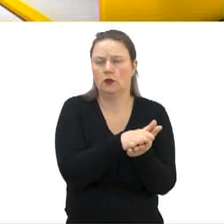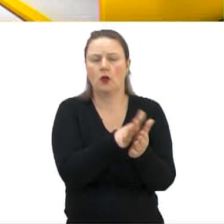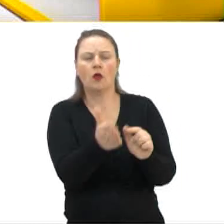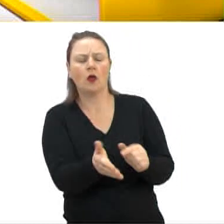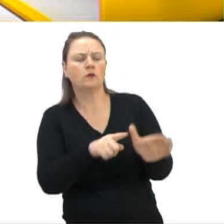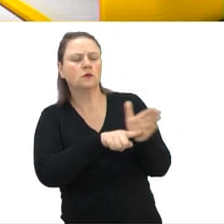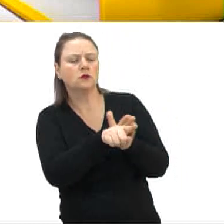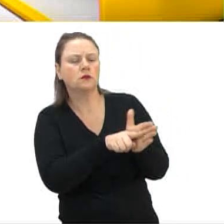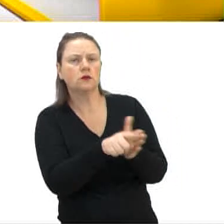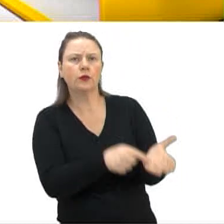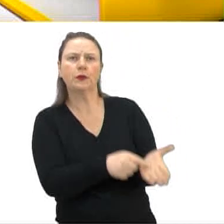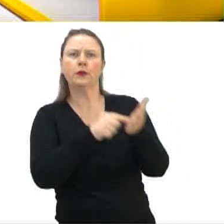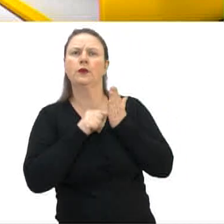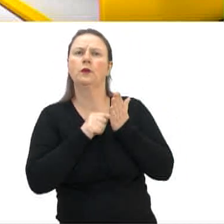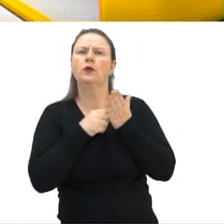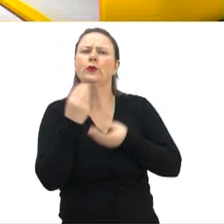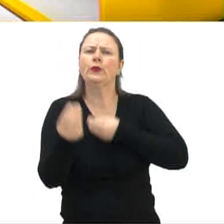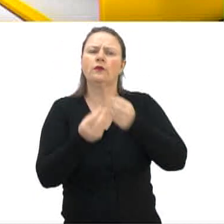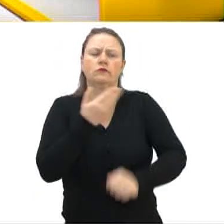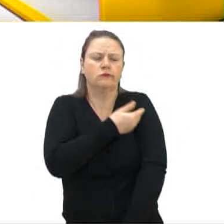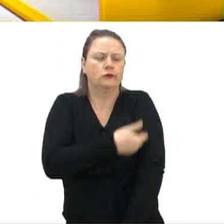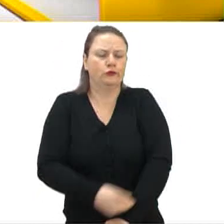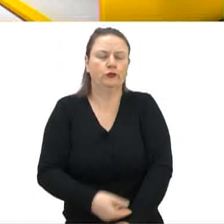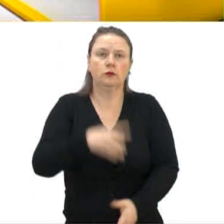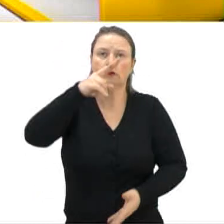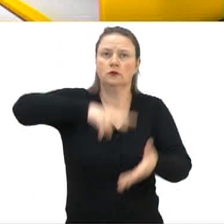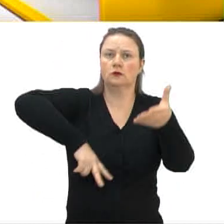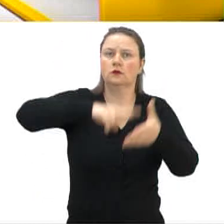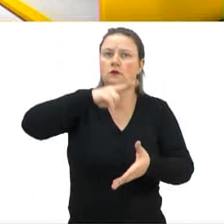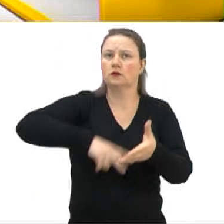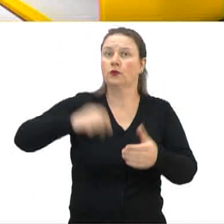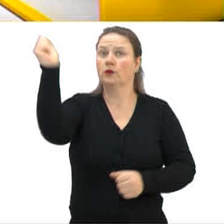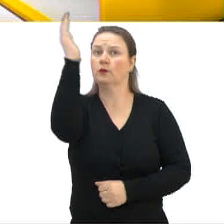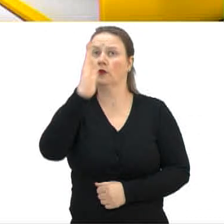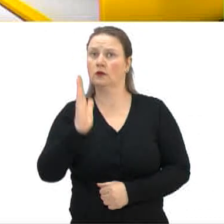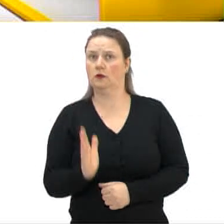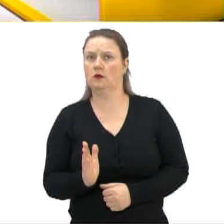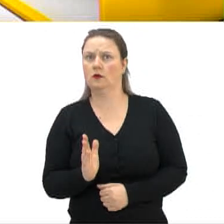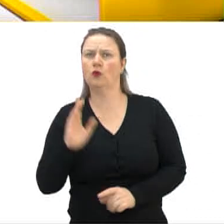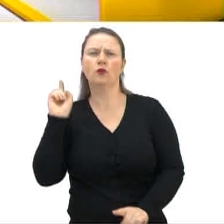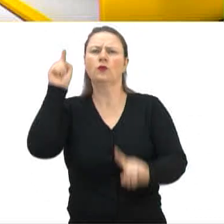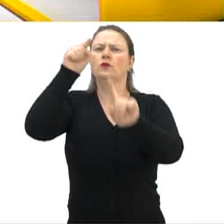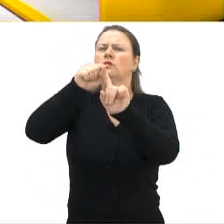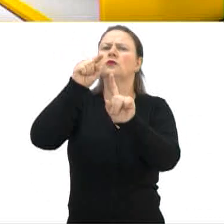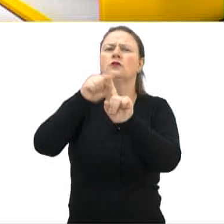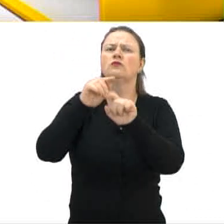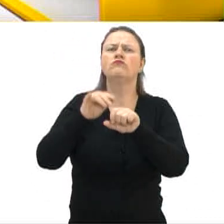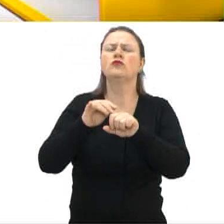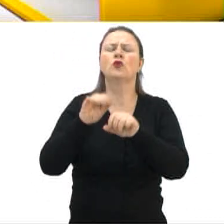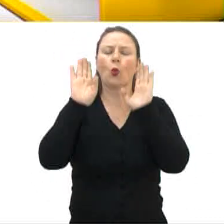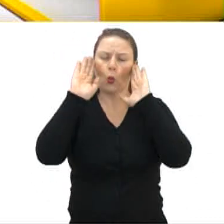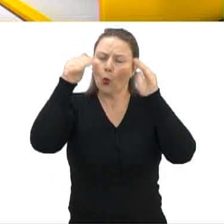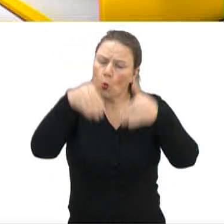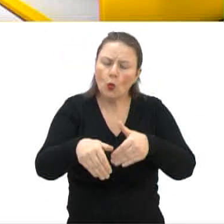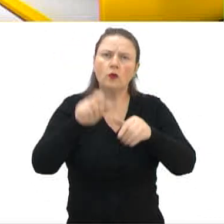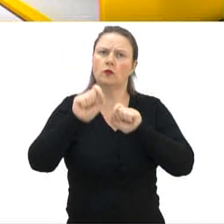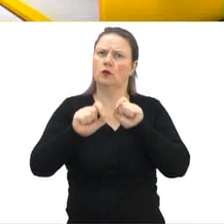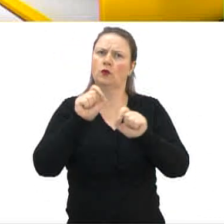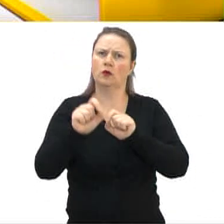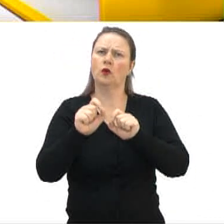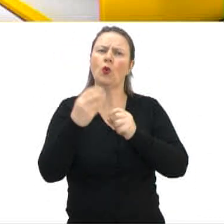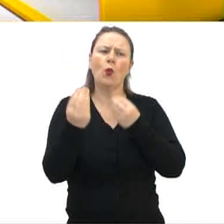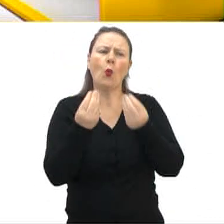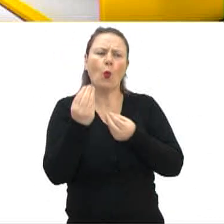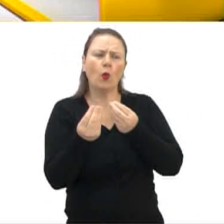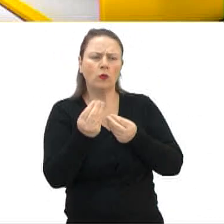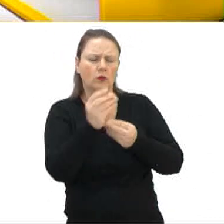leitura dos brasileiros. Seu objetivo central é o de conhecer o comportamento leitor, medindo a